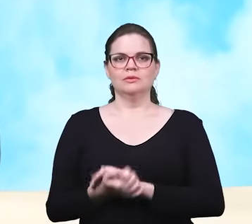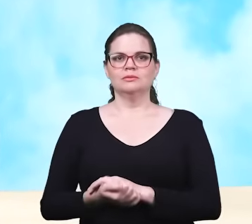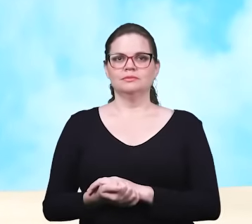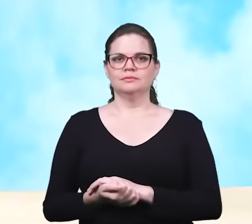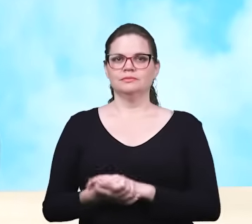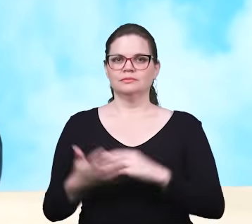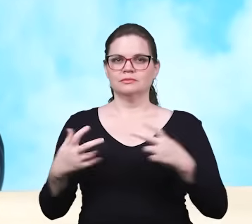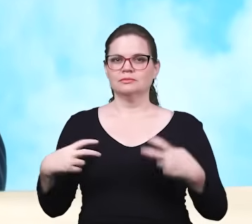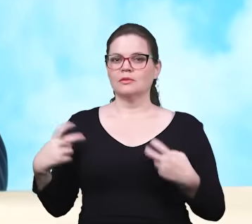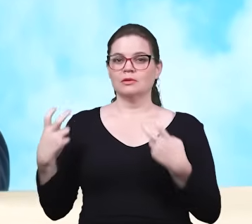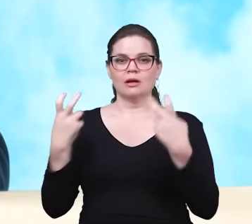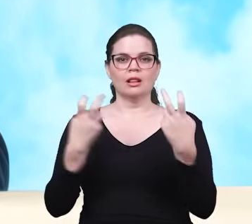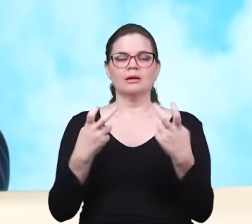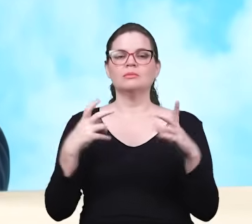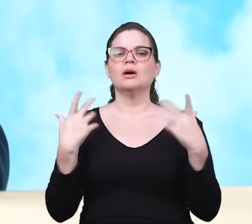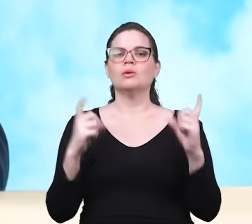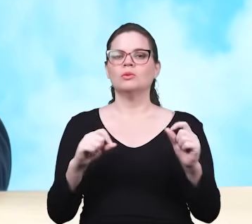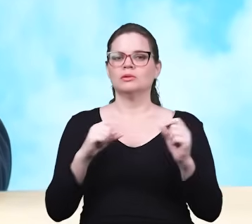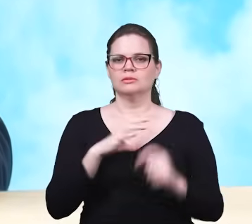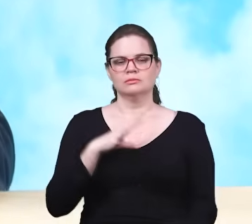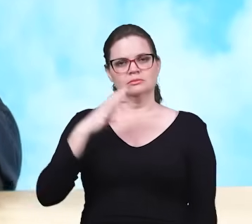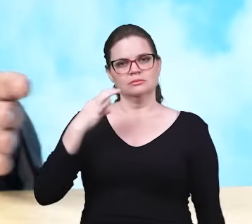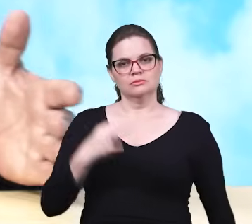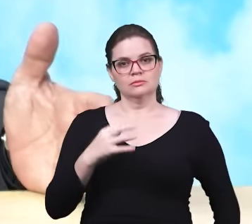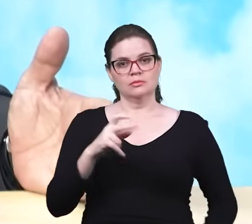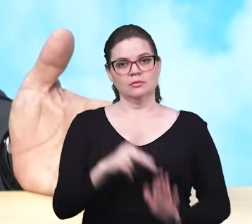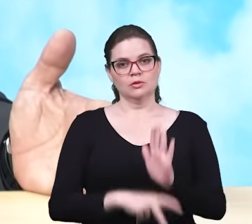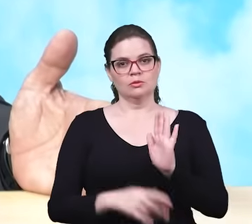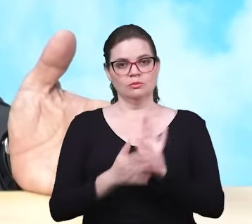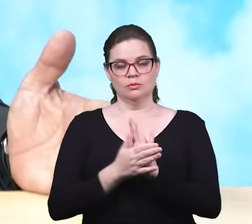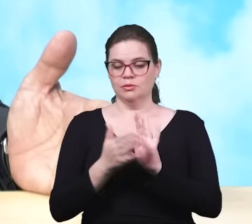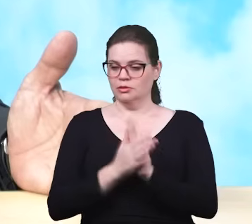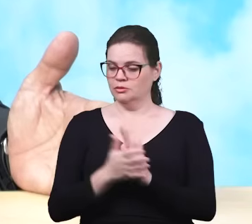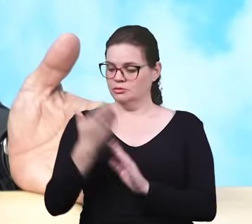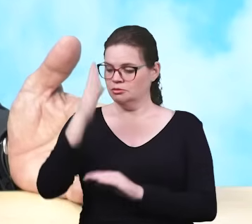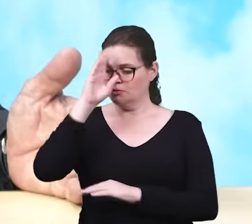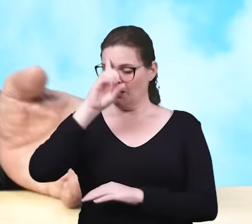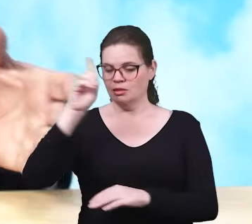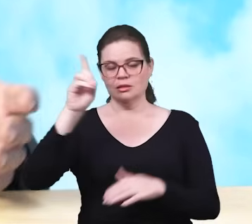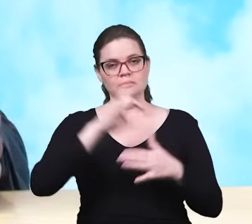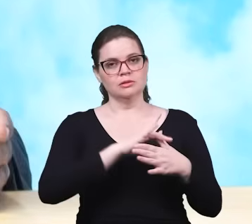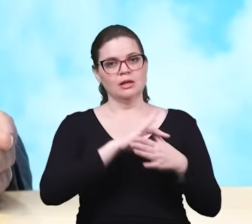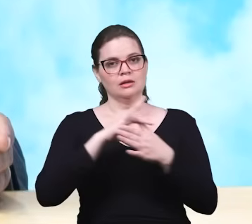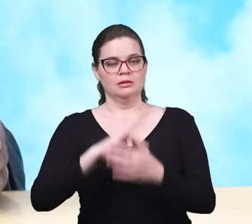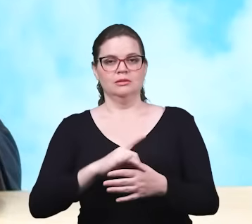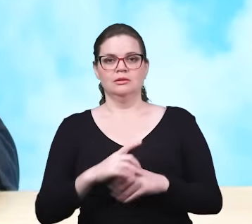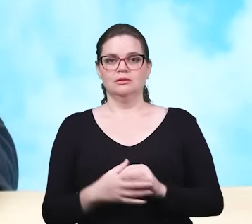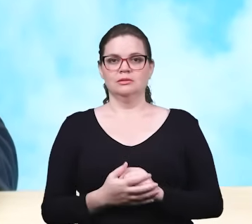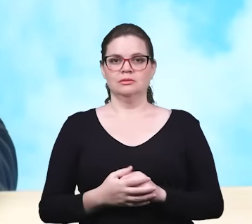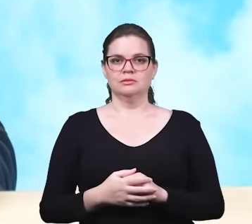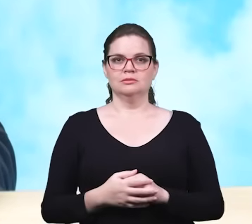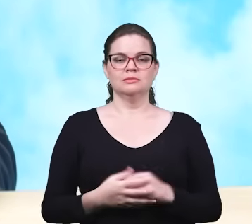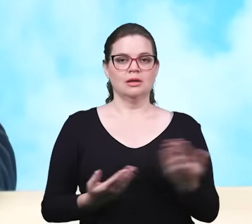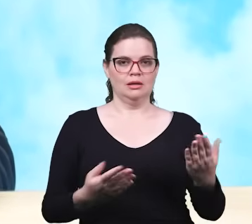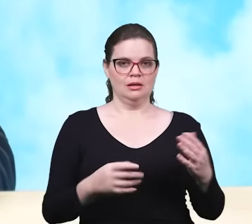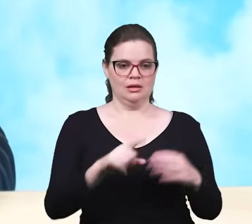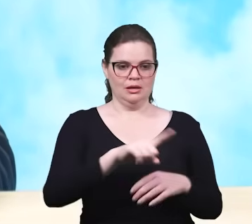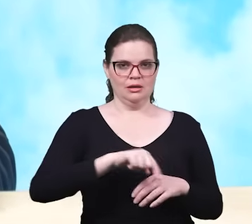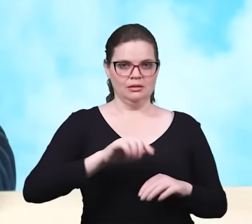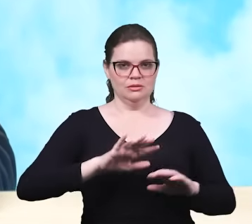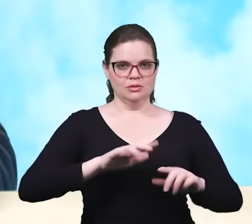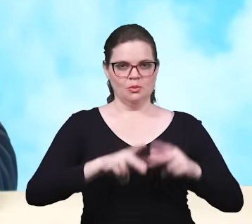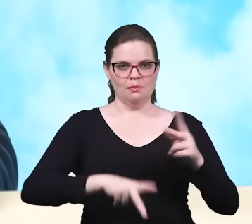irmãos, é tendo a certeza de que esse projeto é conduzido por Deus. Eles não dependiam de Moisés, eles dependiam de